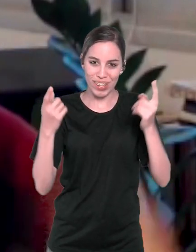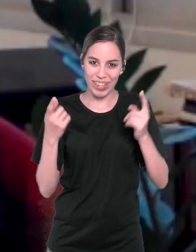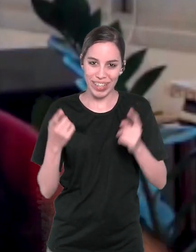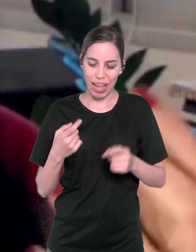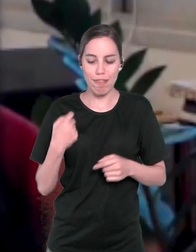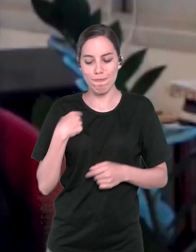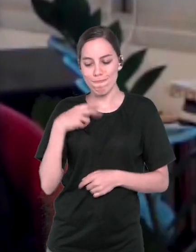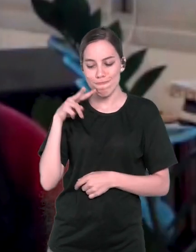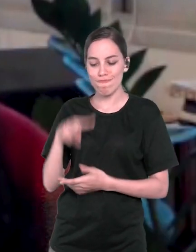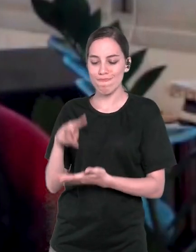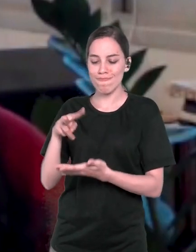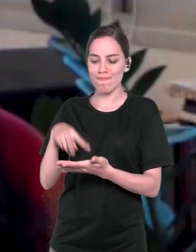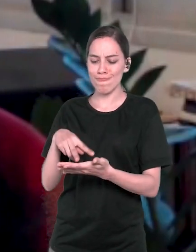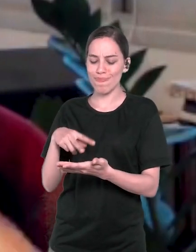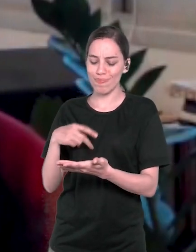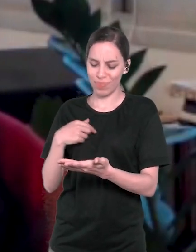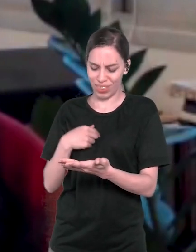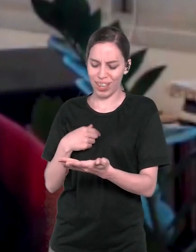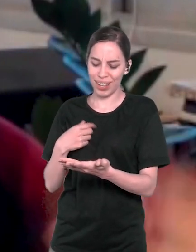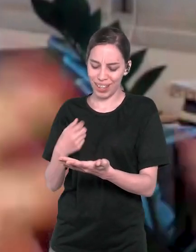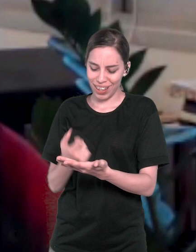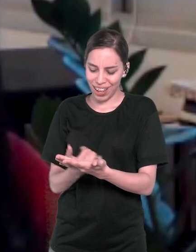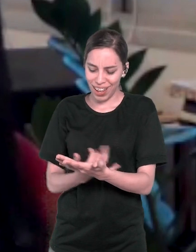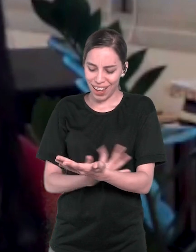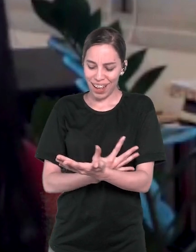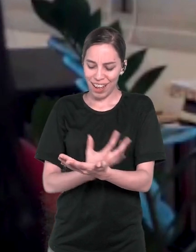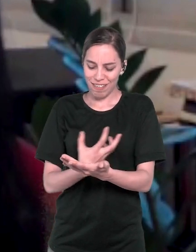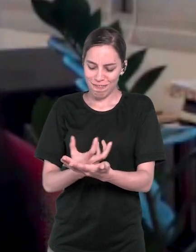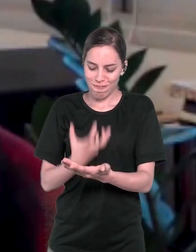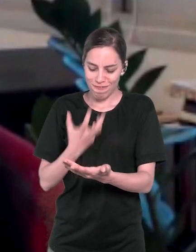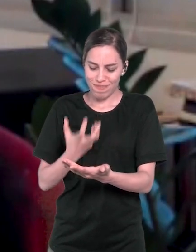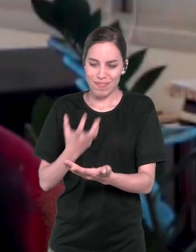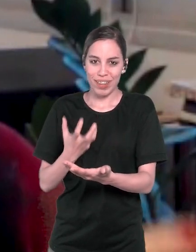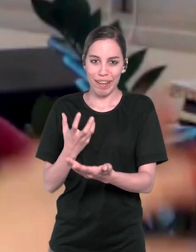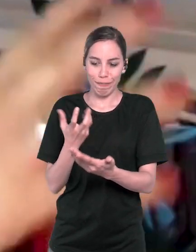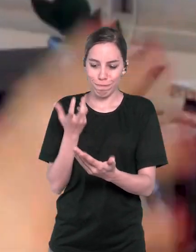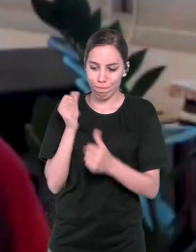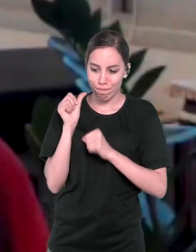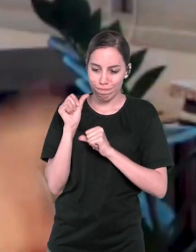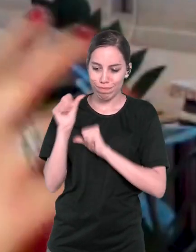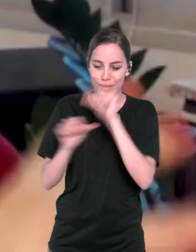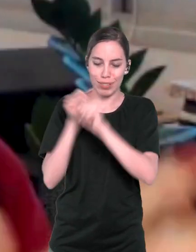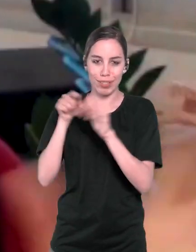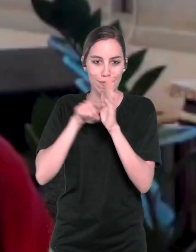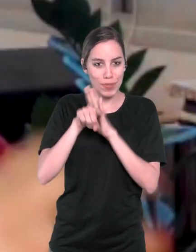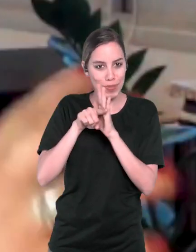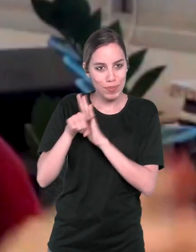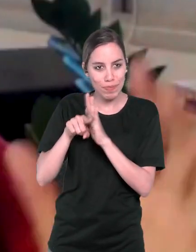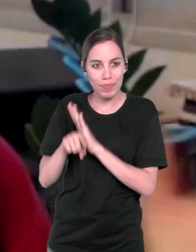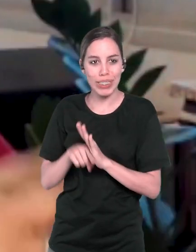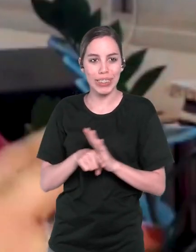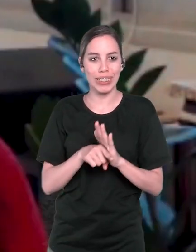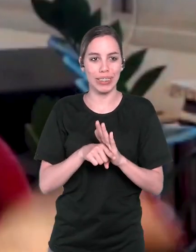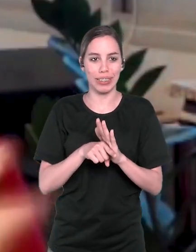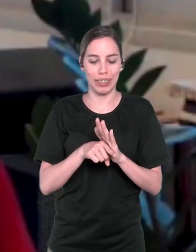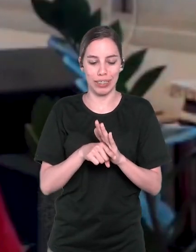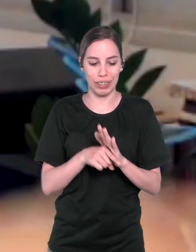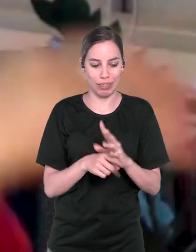motivou a transformar, né, essa pesquisa, né,